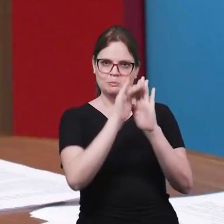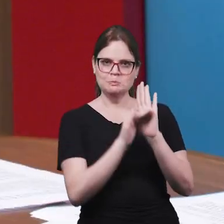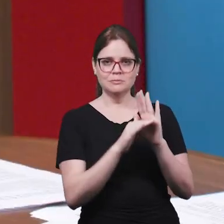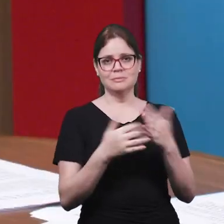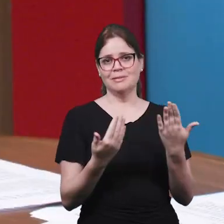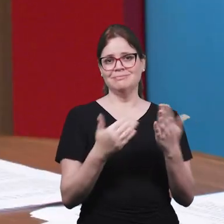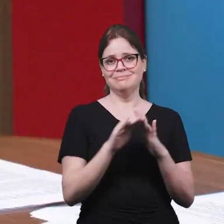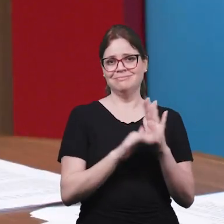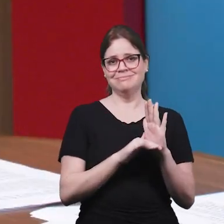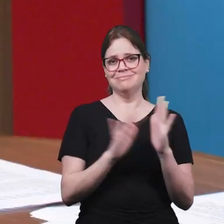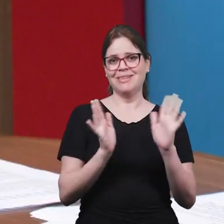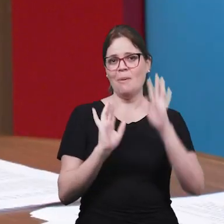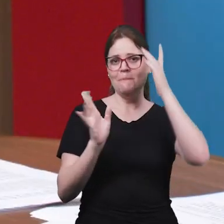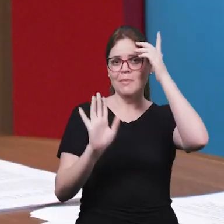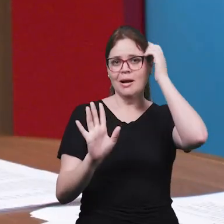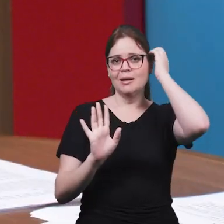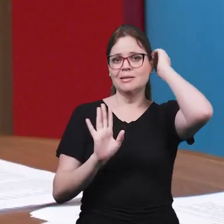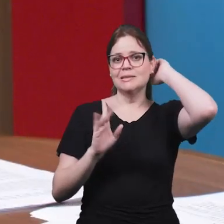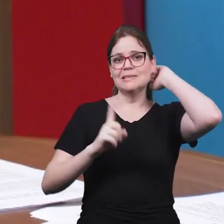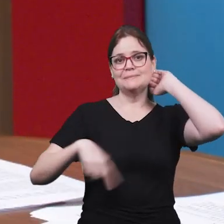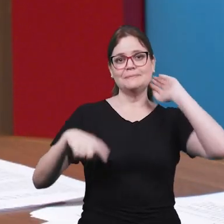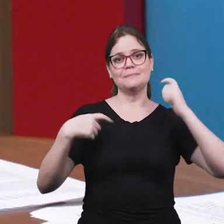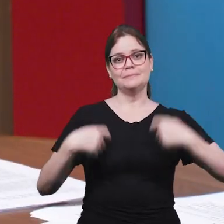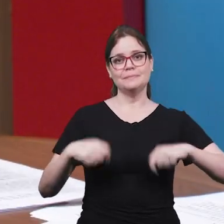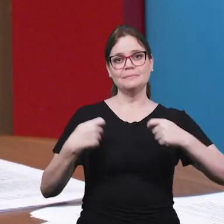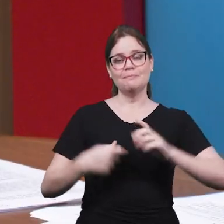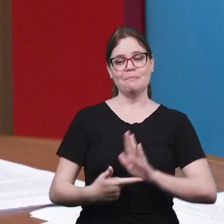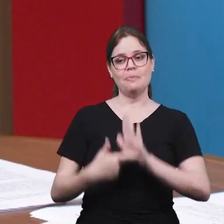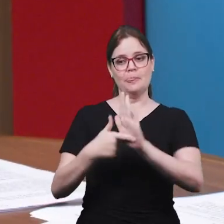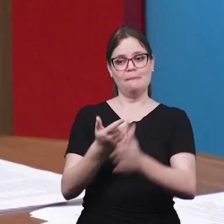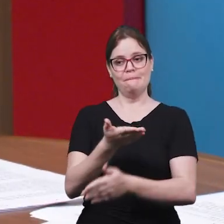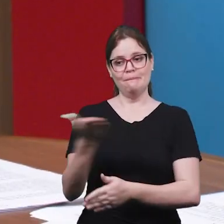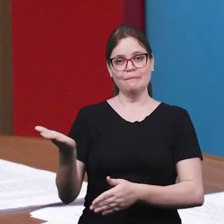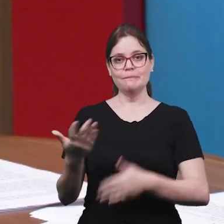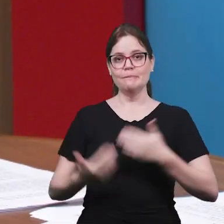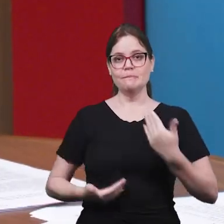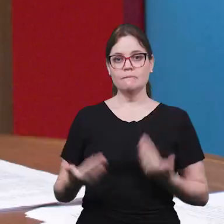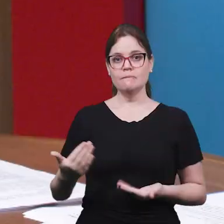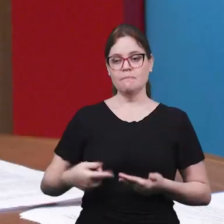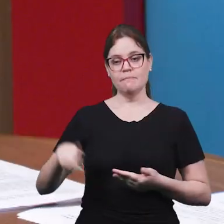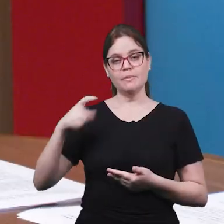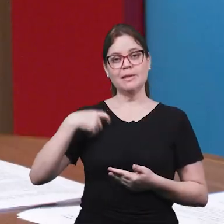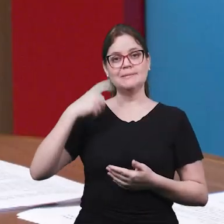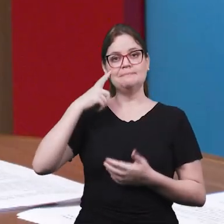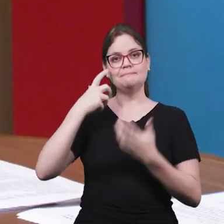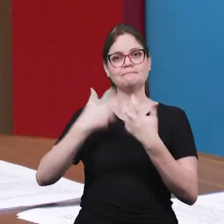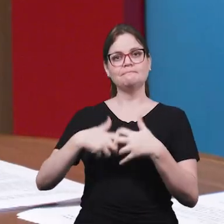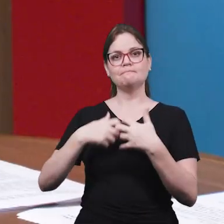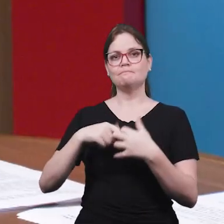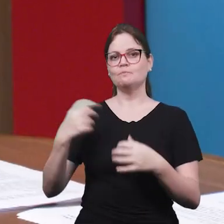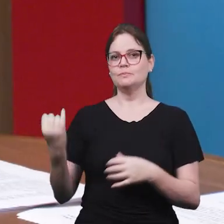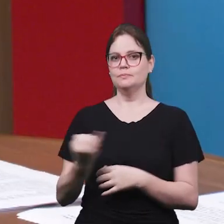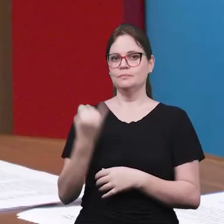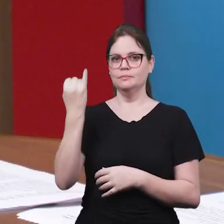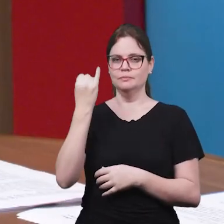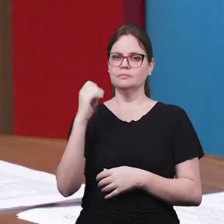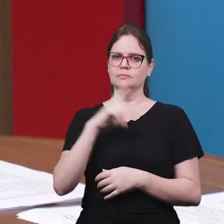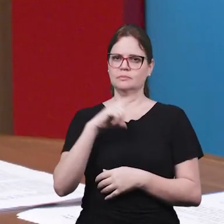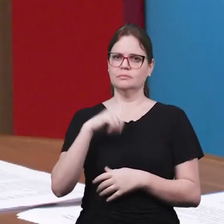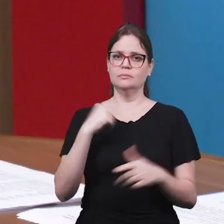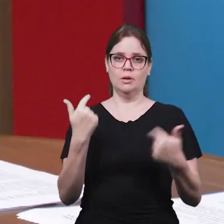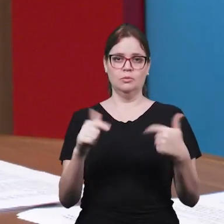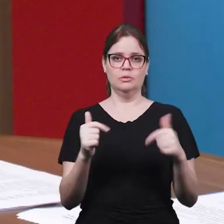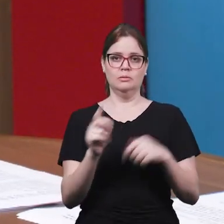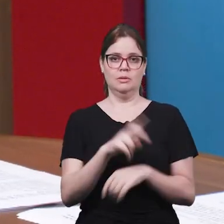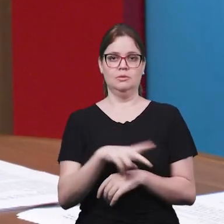acho que nós devemos mostrar para as demais irmãs, refletir, né, a nobreza que é esse